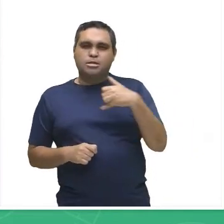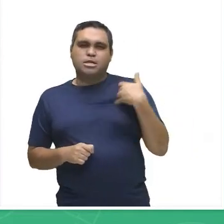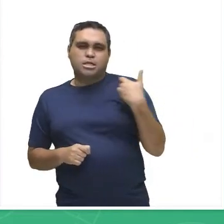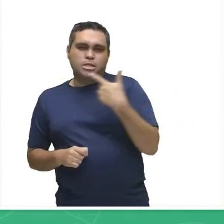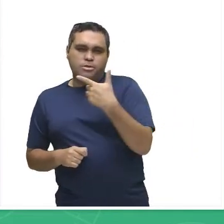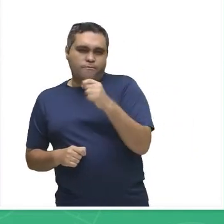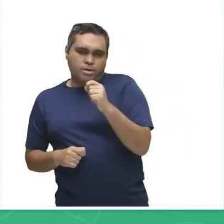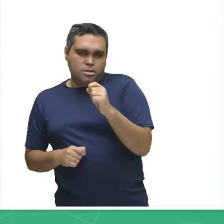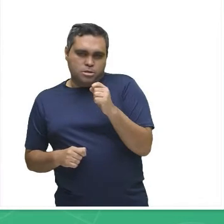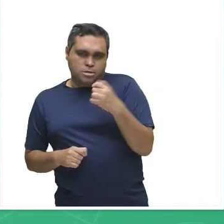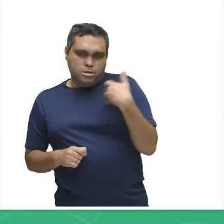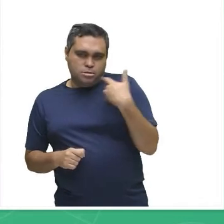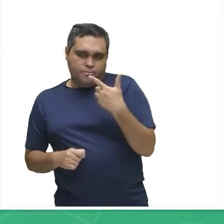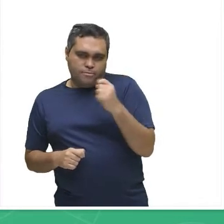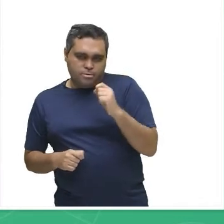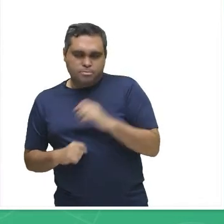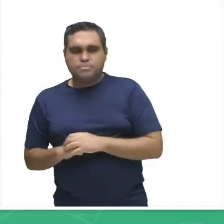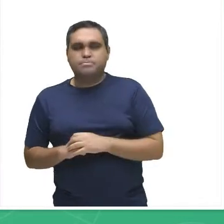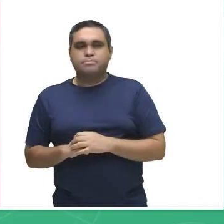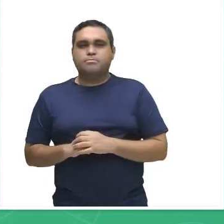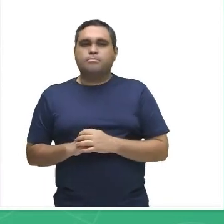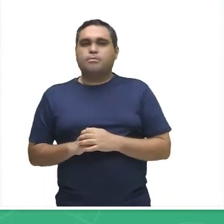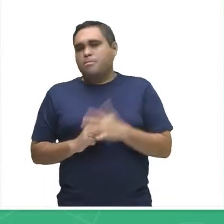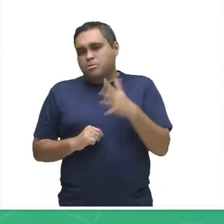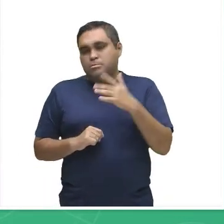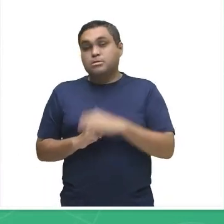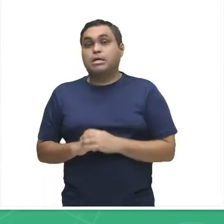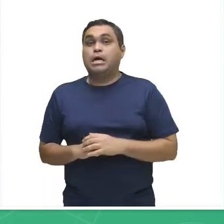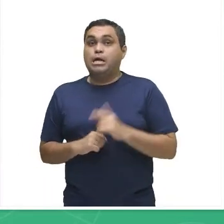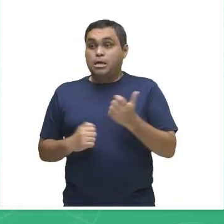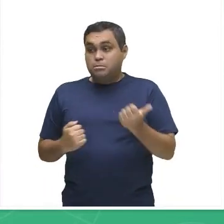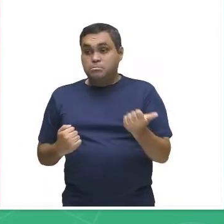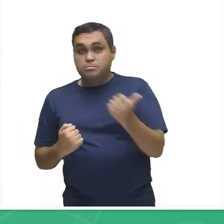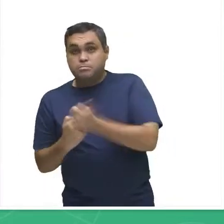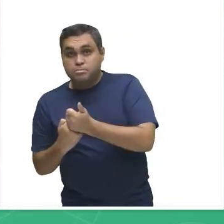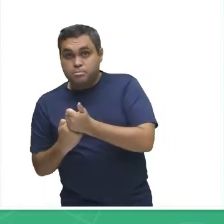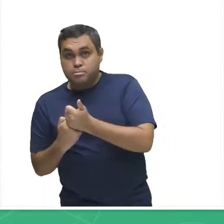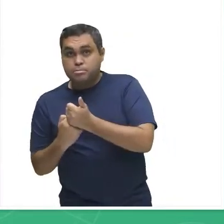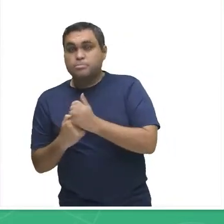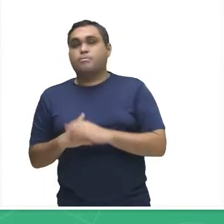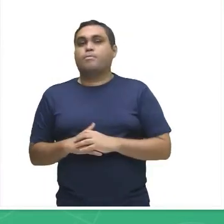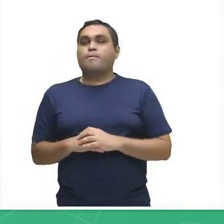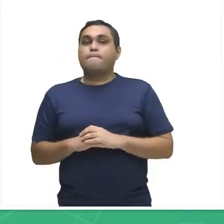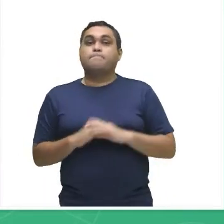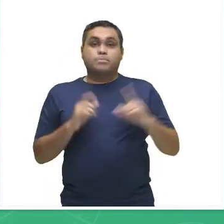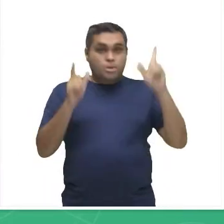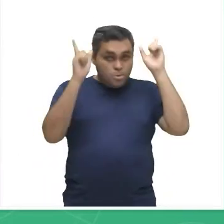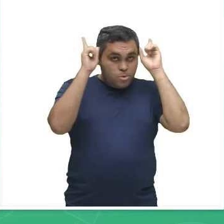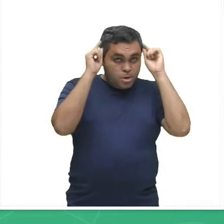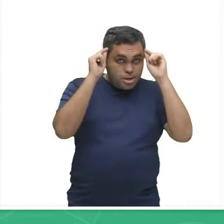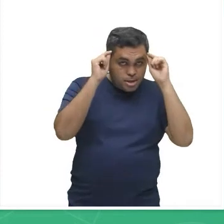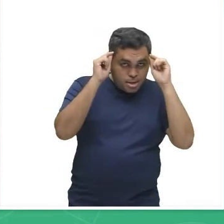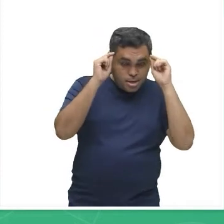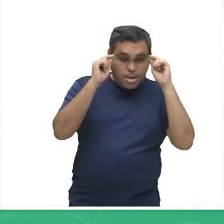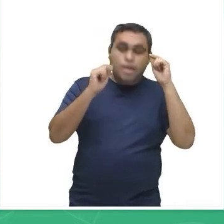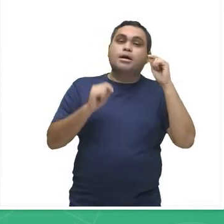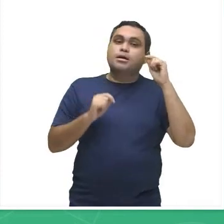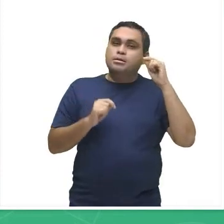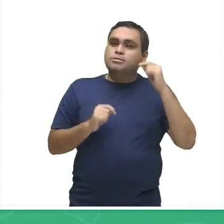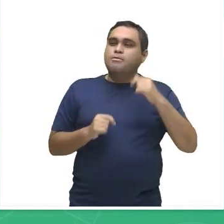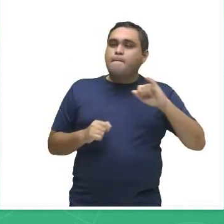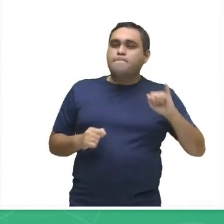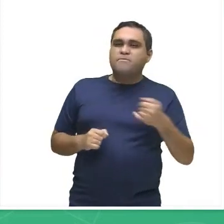assume ali o trono do pai. Então, o que acontece? Eles se enganam, né, porque Alexandre era um